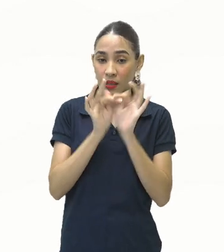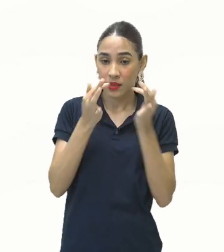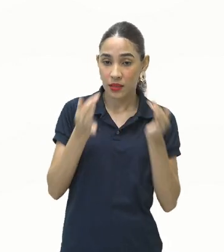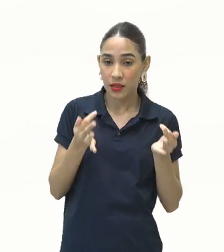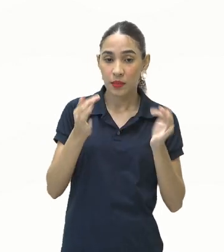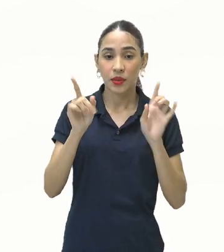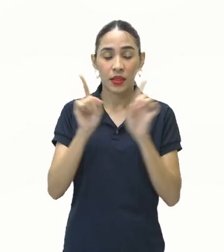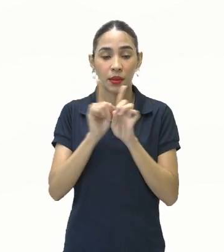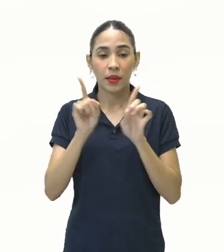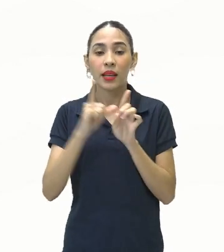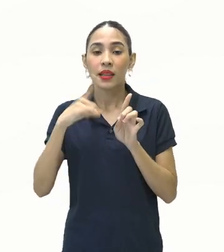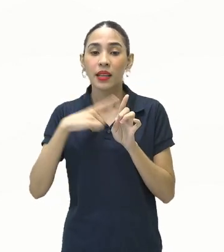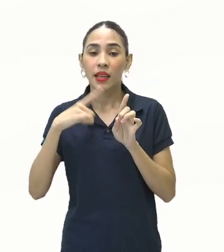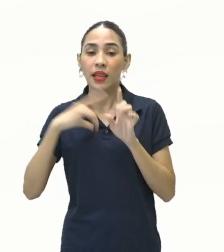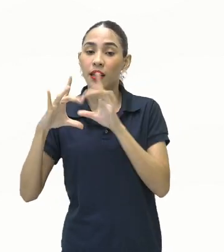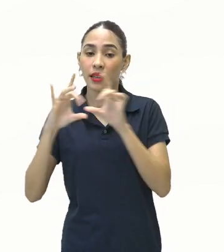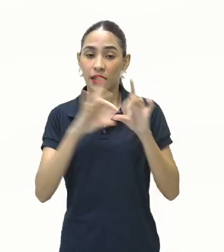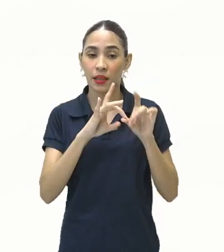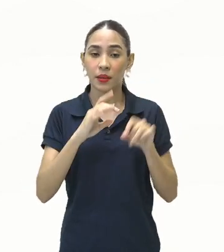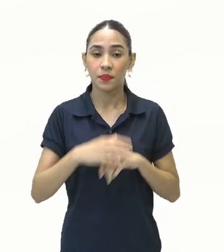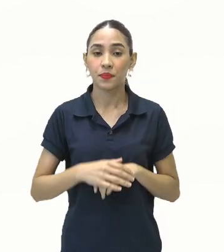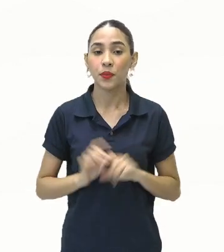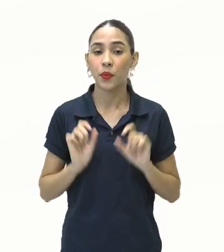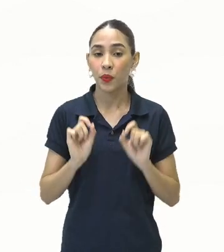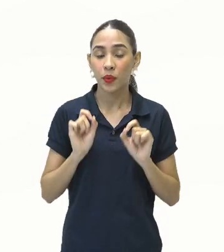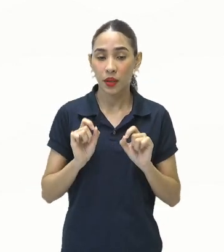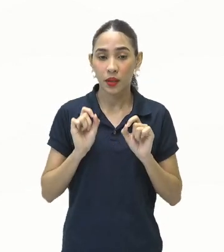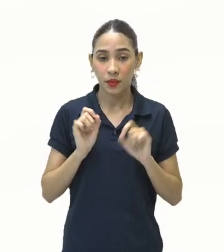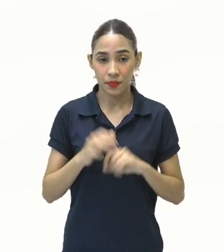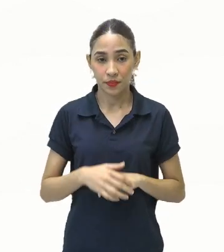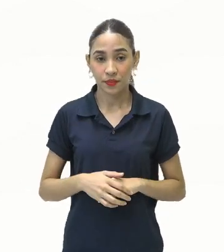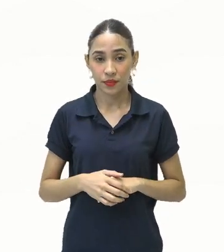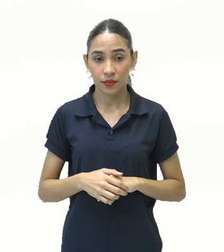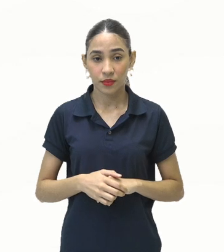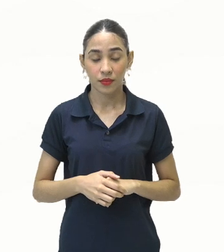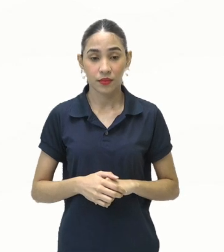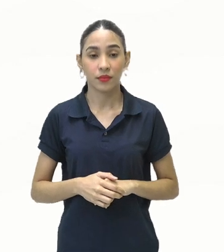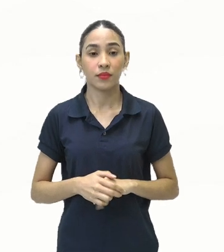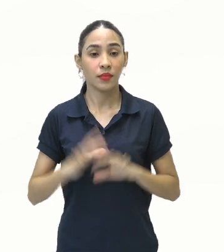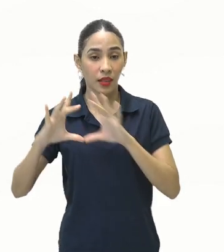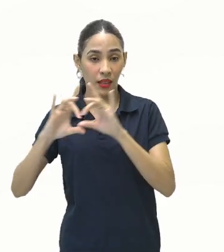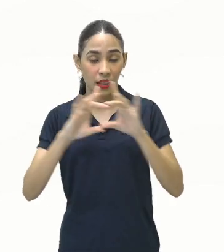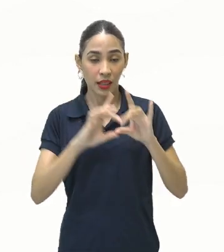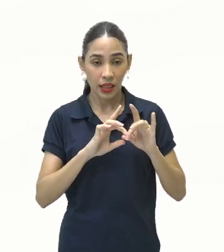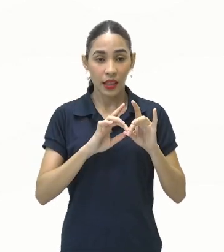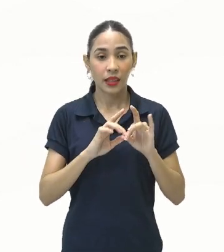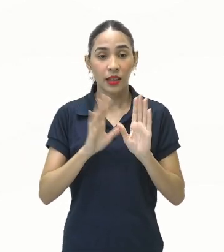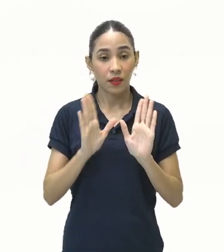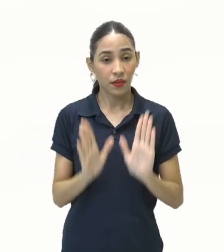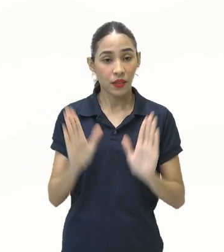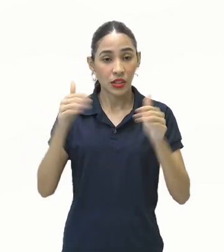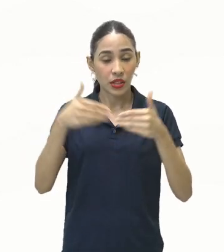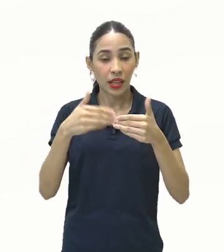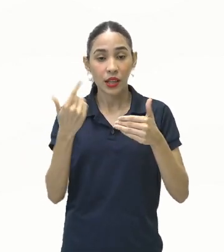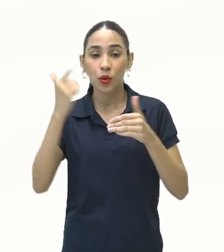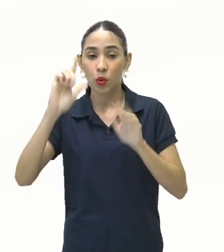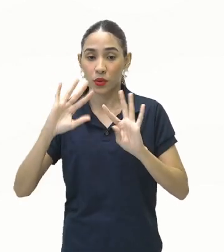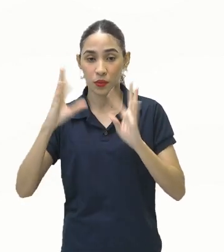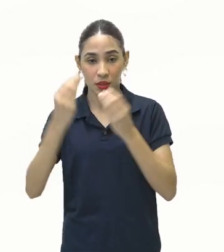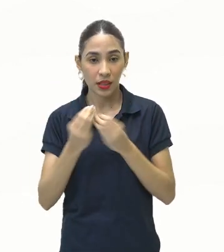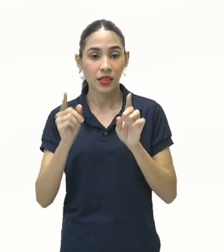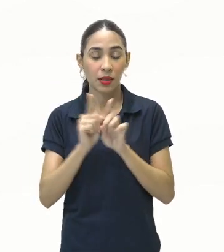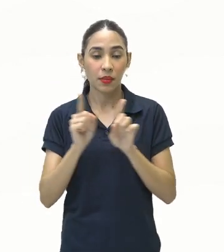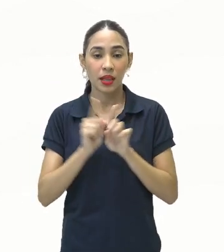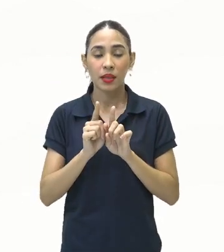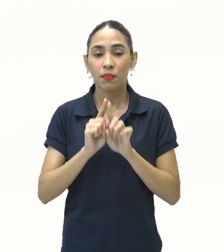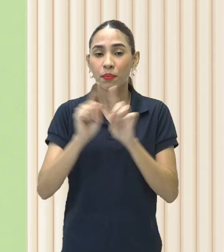Nós também temos ali na cadeia, né, uma cadeia heterogênea, como a gente acabou de falar.